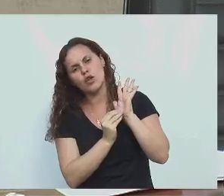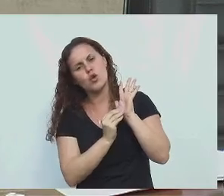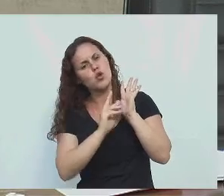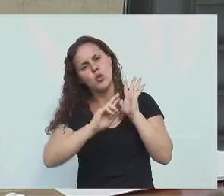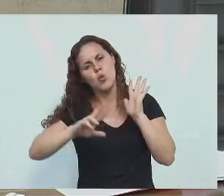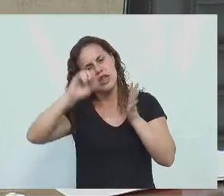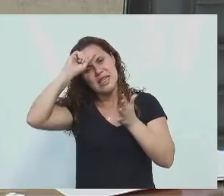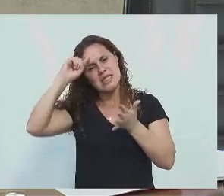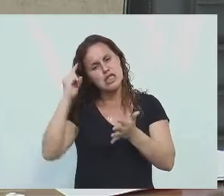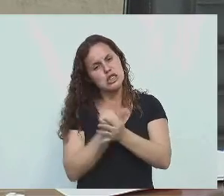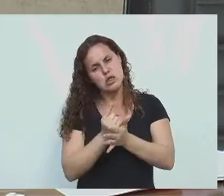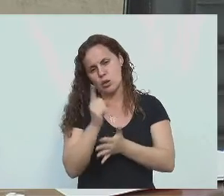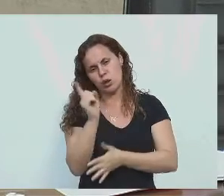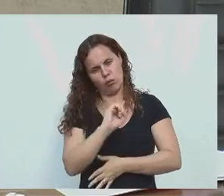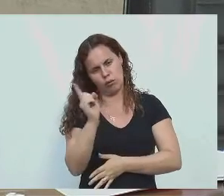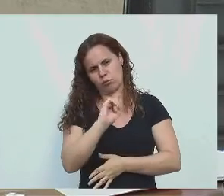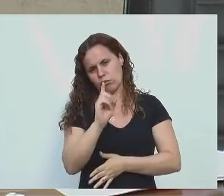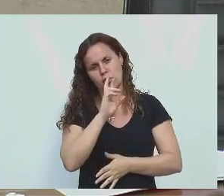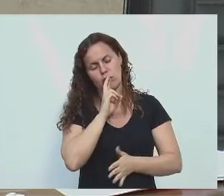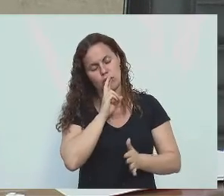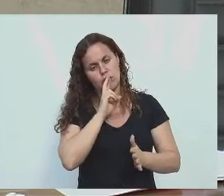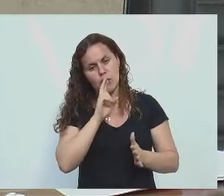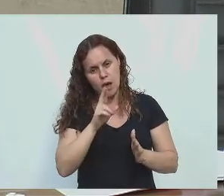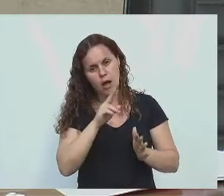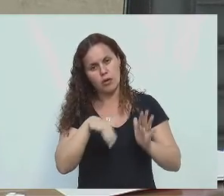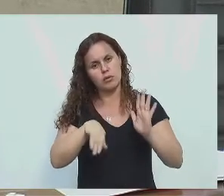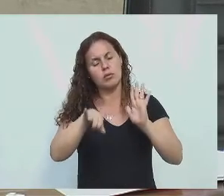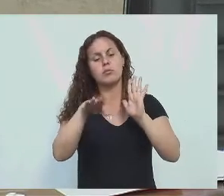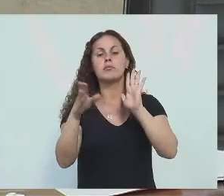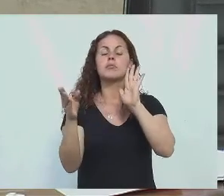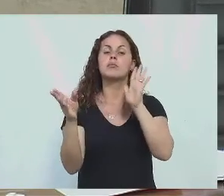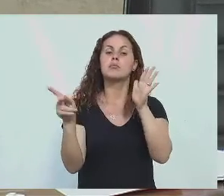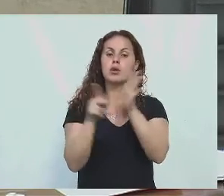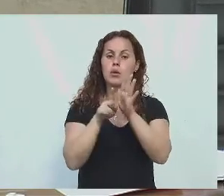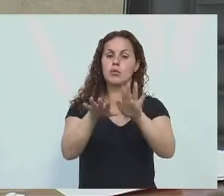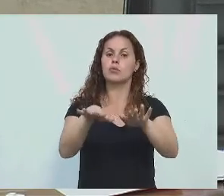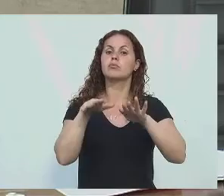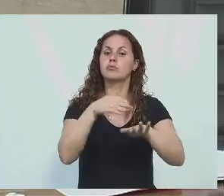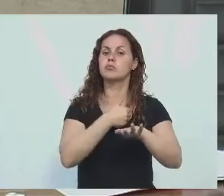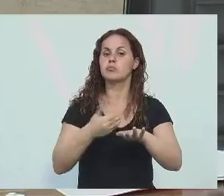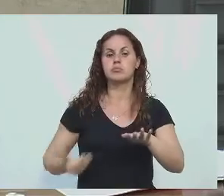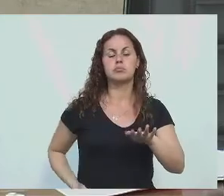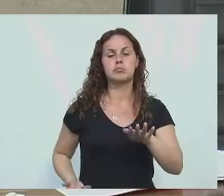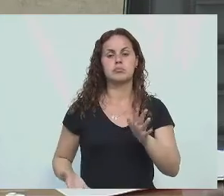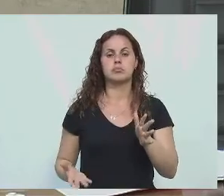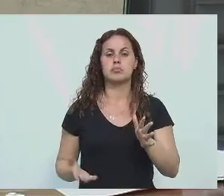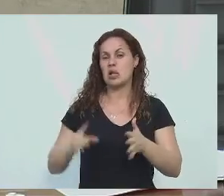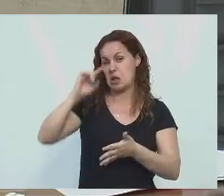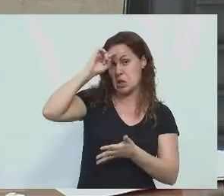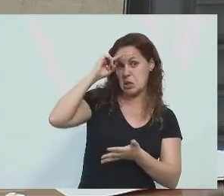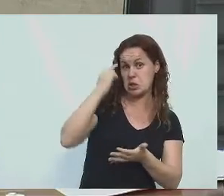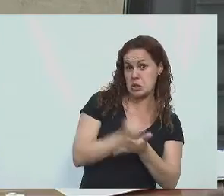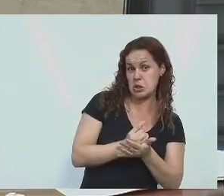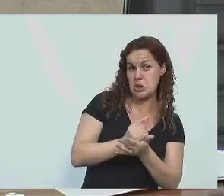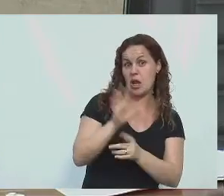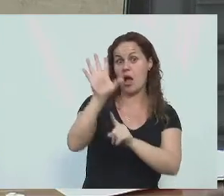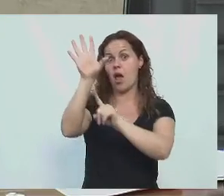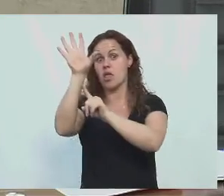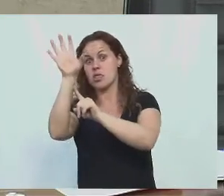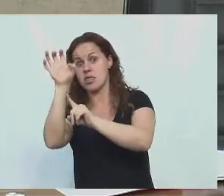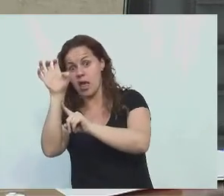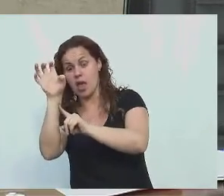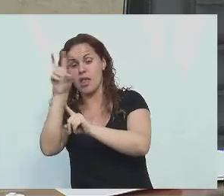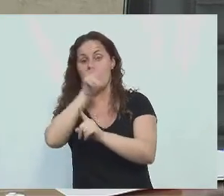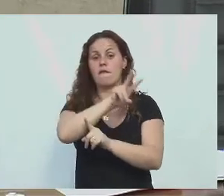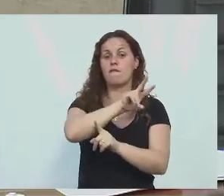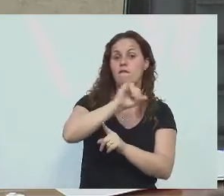deliberativa. O resultado da audiência pública, ele não conta para decidir se a antena vai ou não